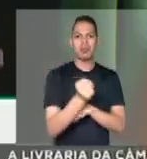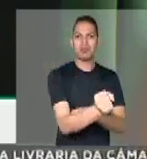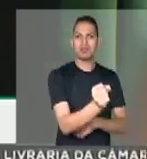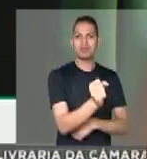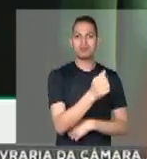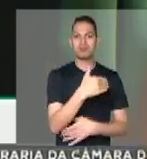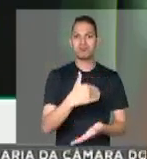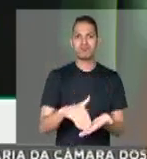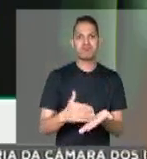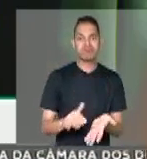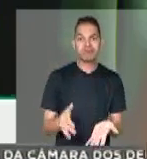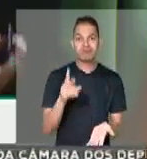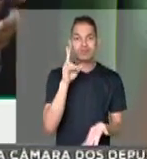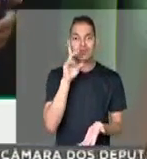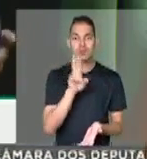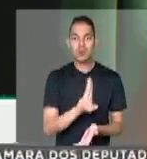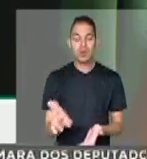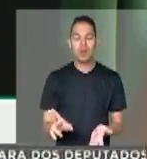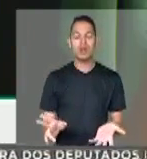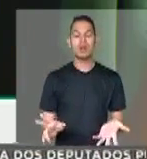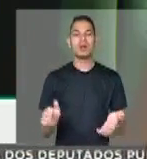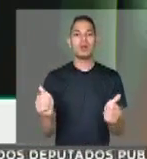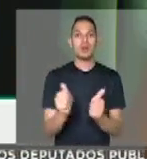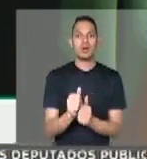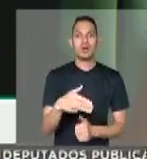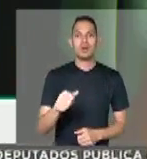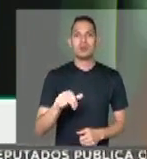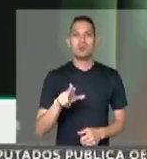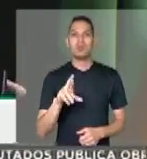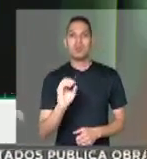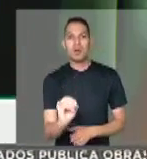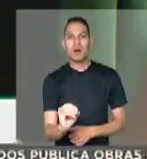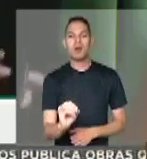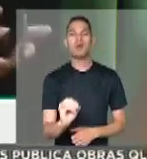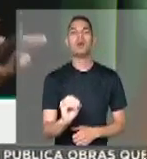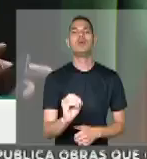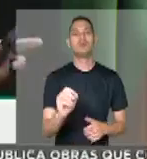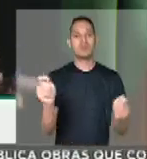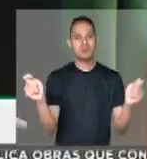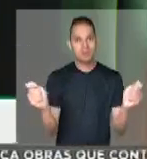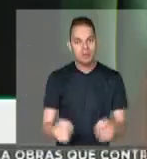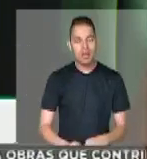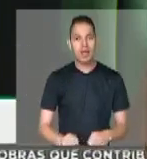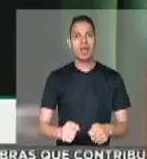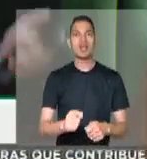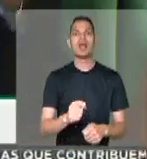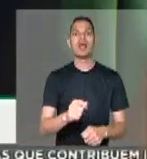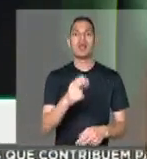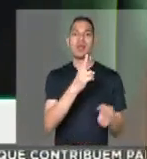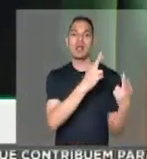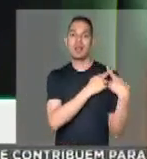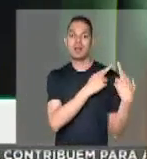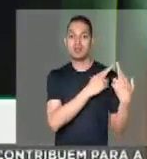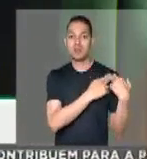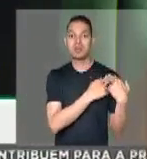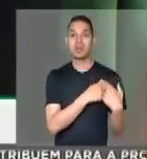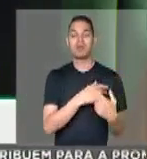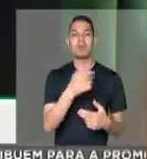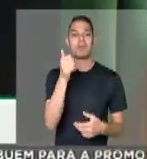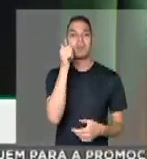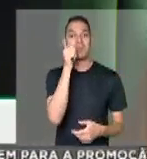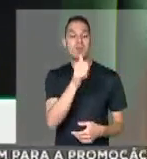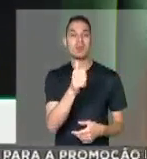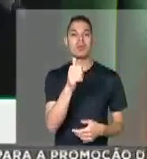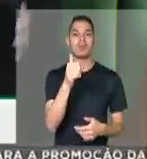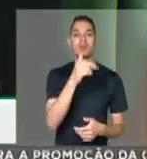mesmo secretário, junto com o atual governador Mauro Carles, tem em suas mãos os mesmos sangues de várias Marias,